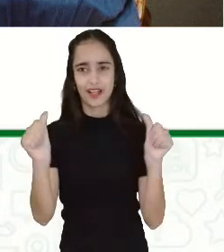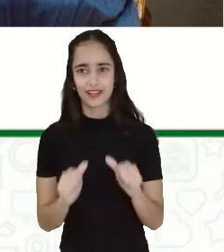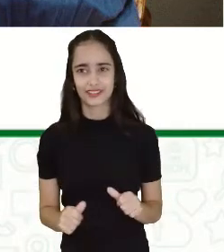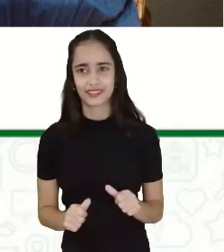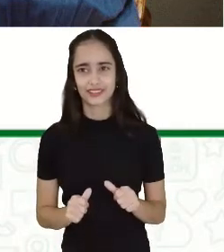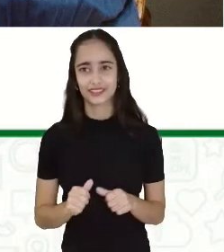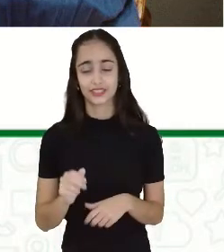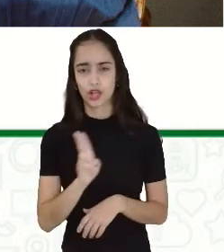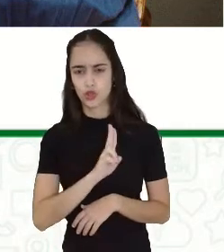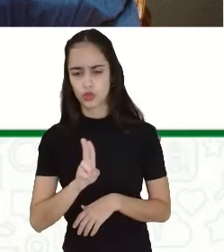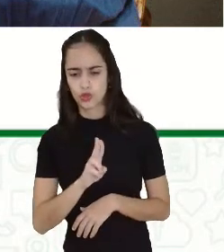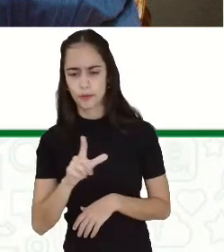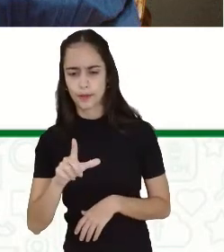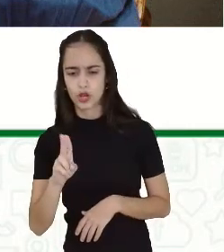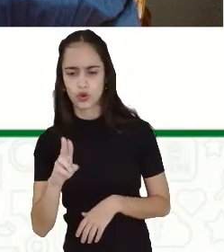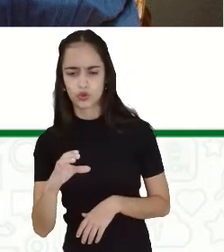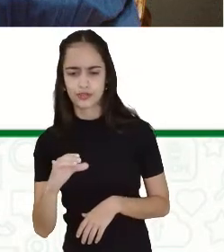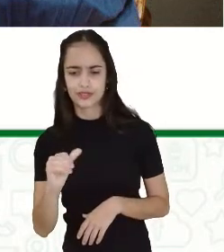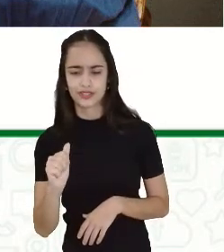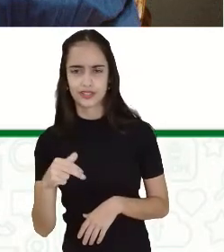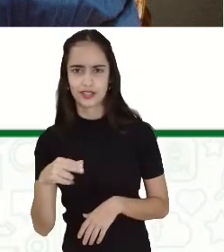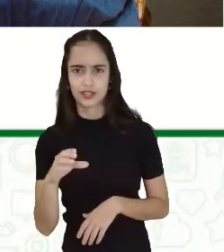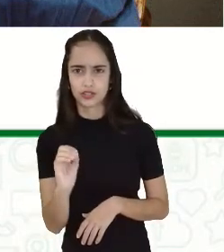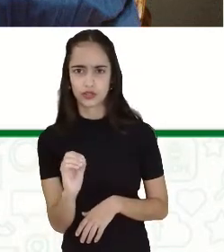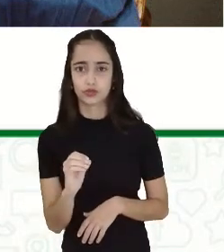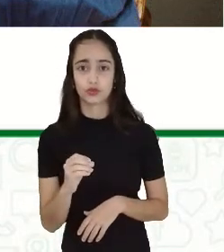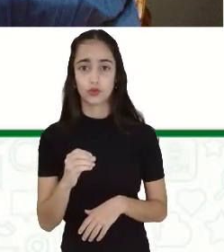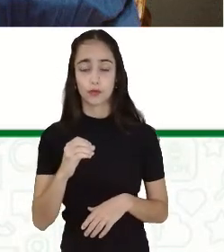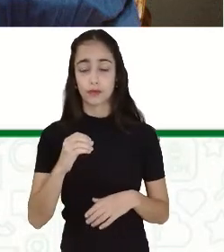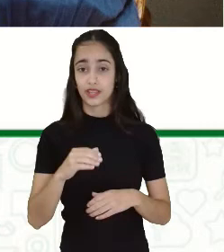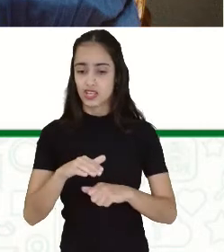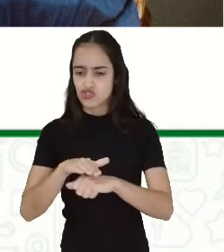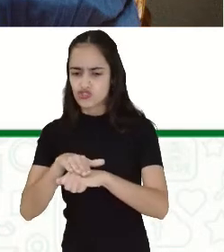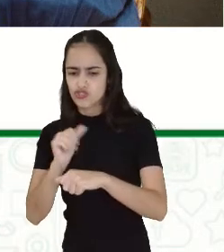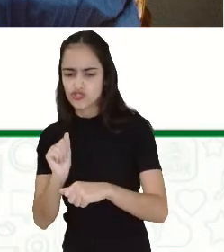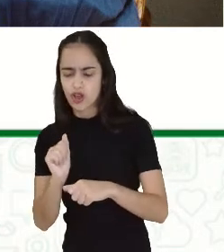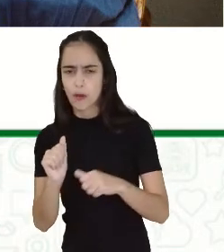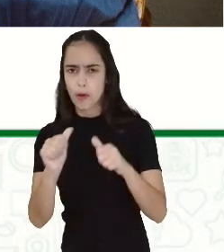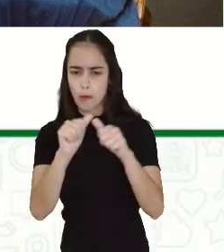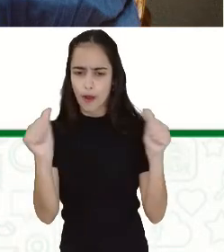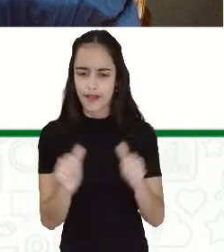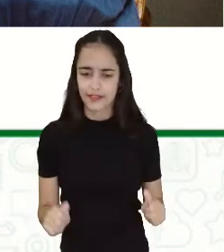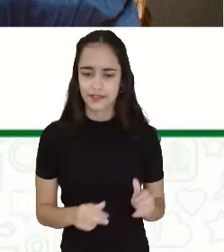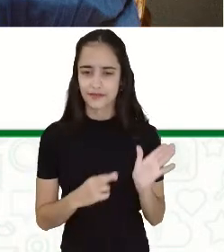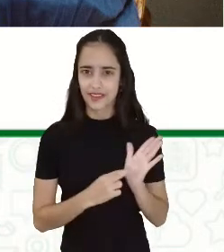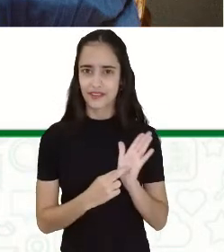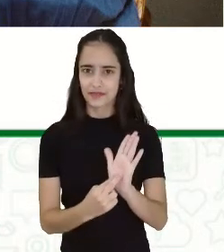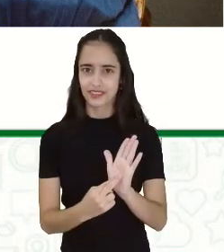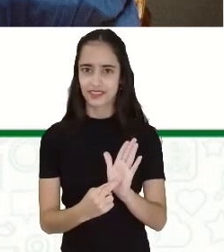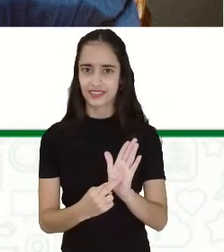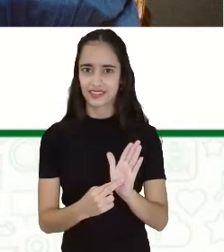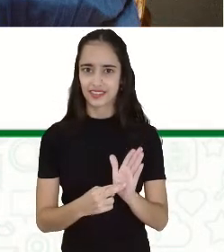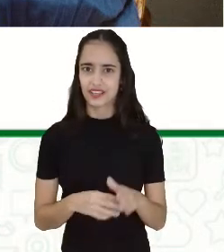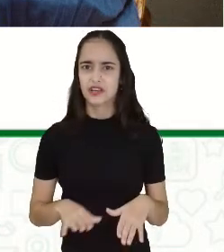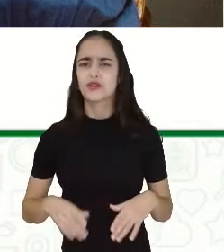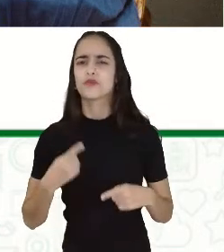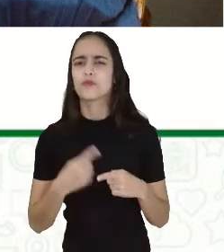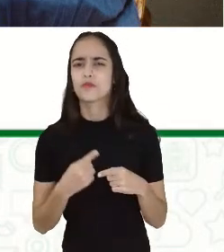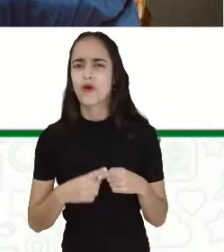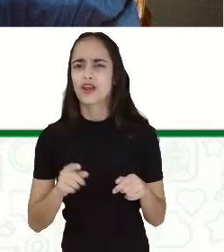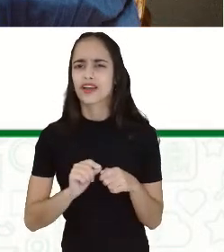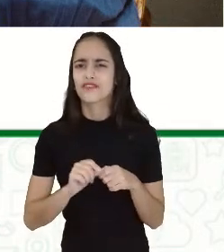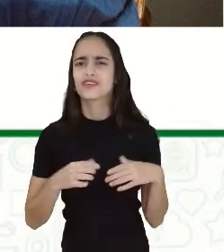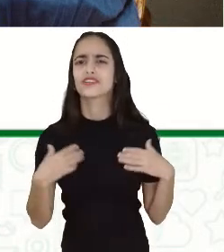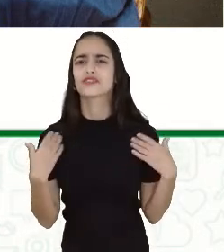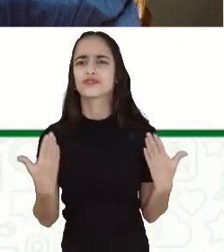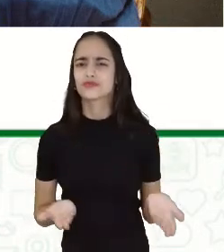ela contratou um artista para representá-la Porque ela fez isso será que ela não já tem tanta fotografia não é